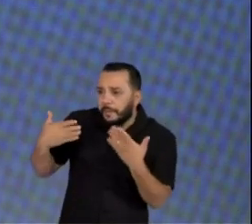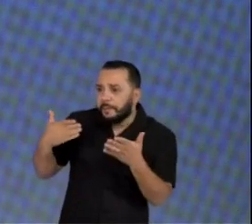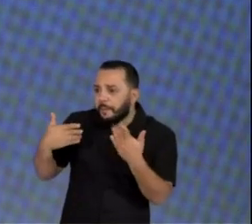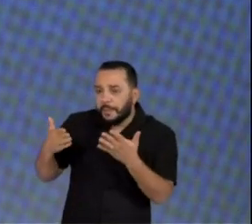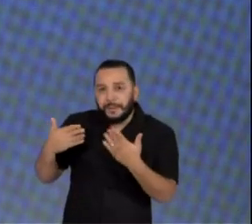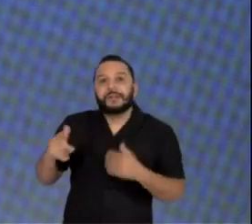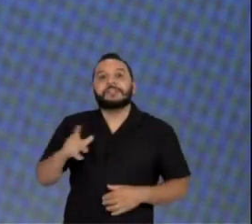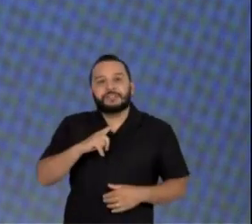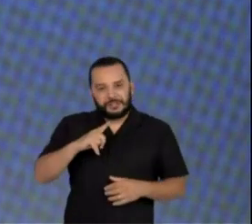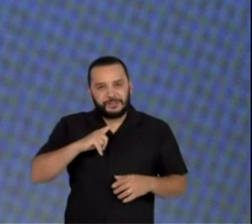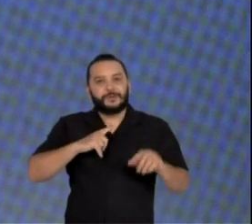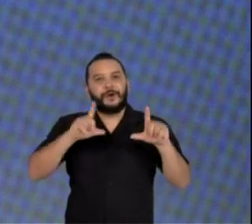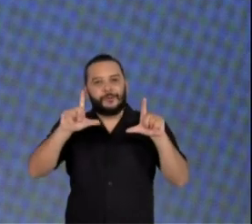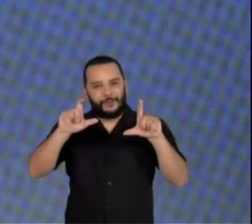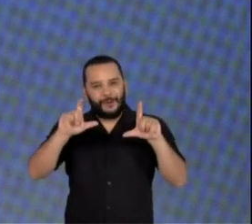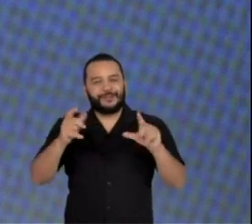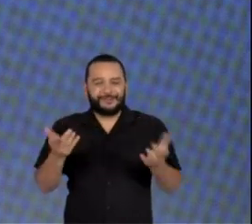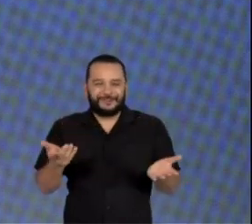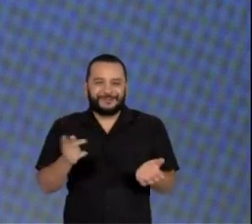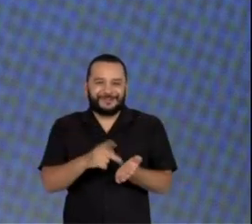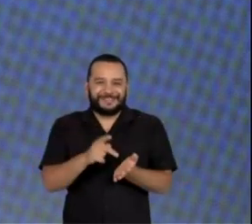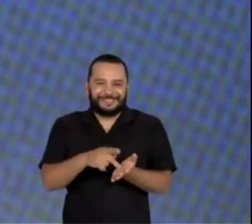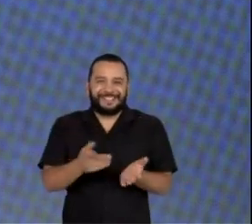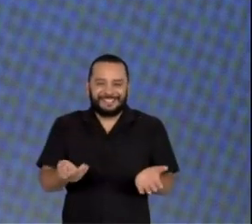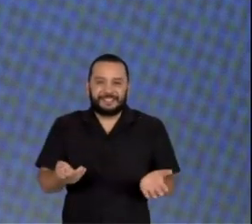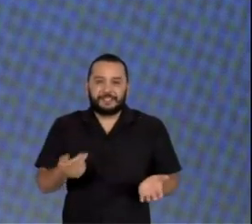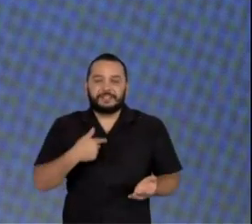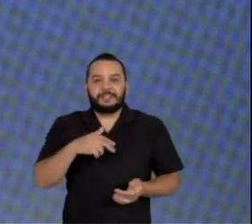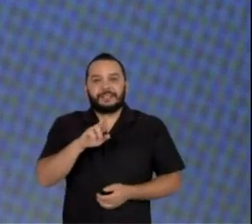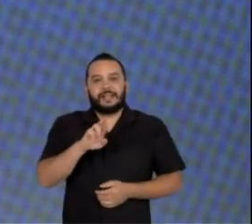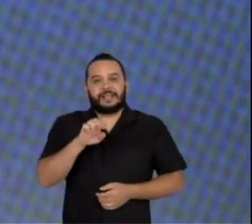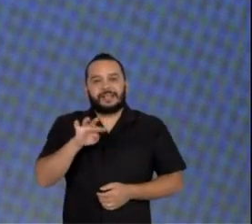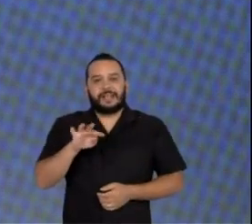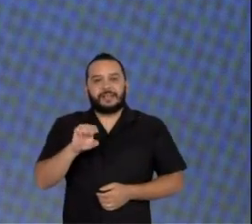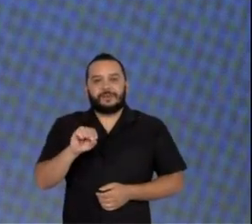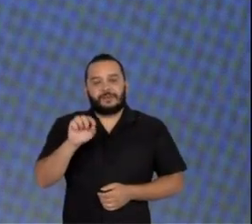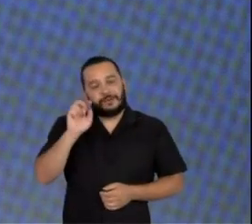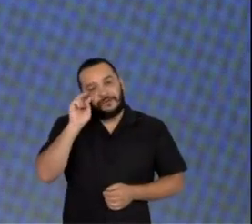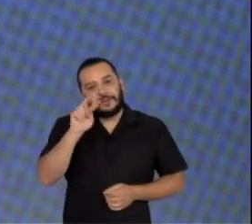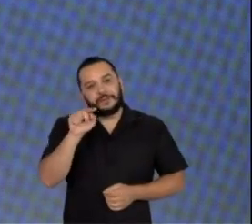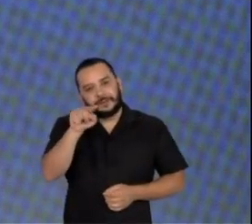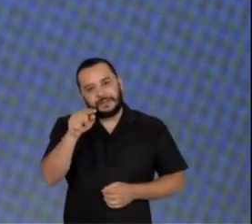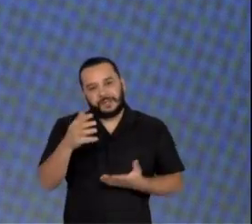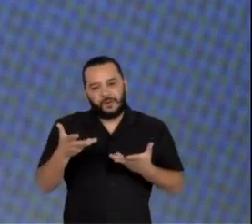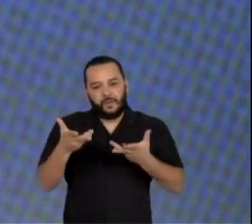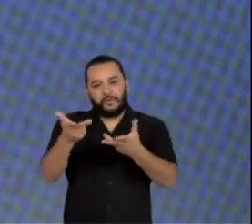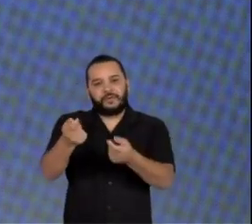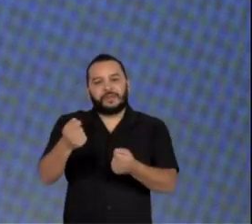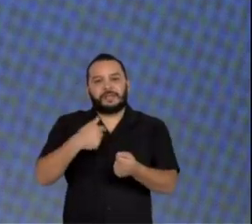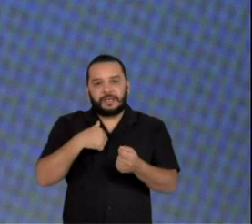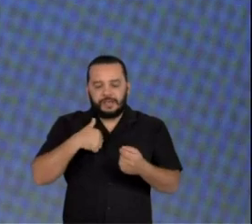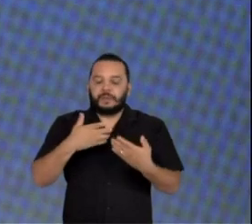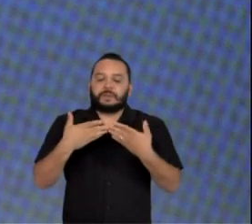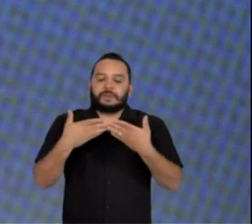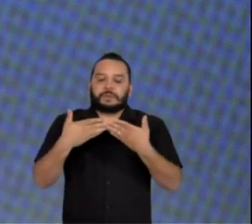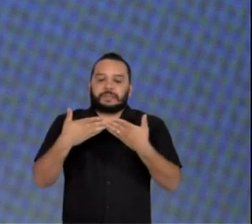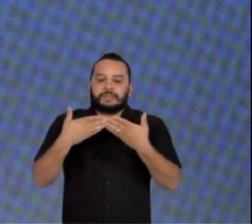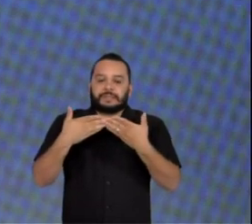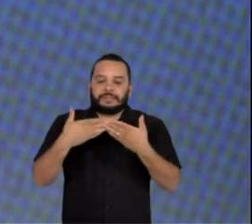tinha uma foto do Raul em cena. Renato, toda vez que eu vejo você me convida para tuas estreias, a gente se